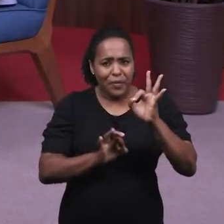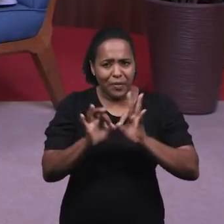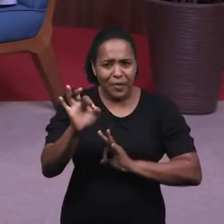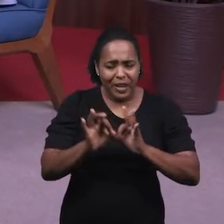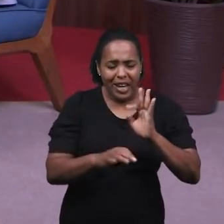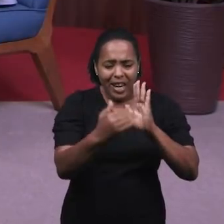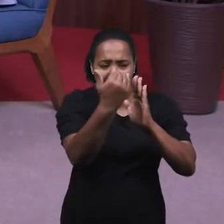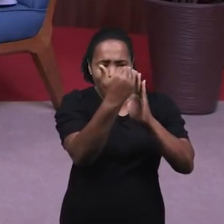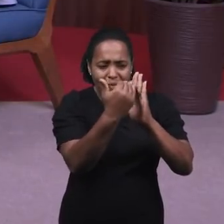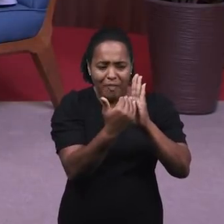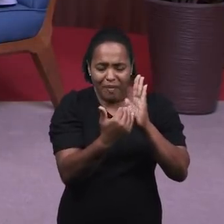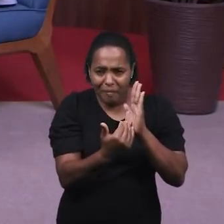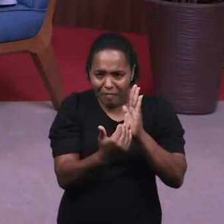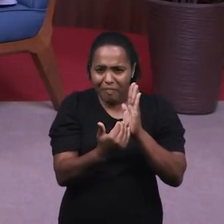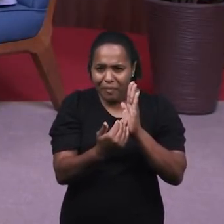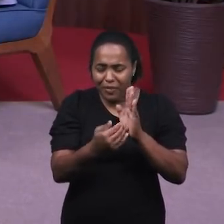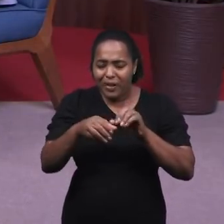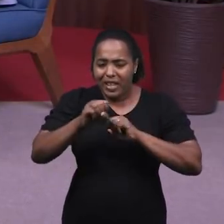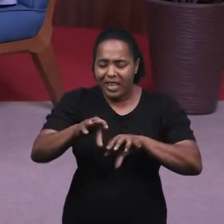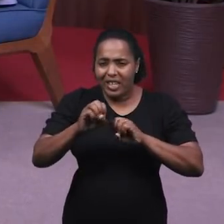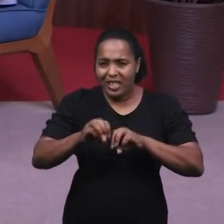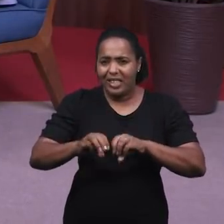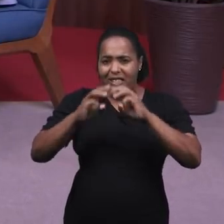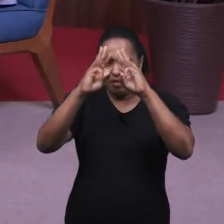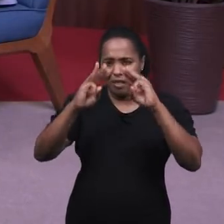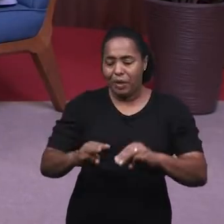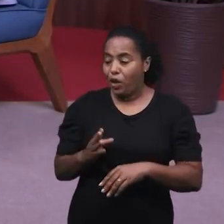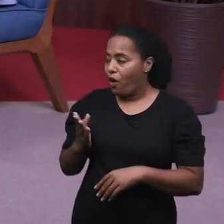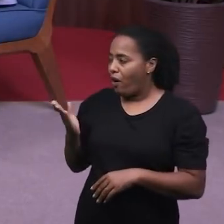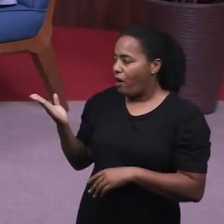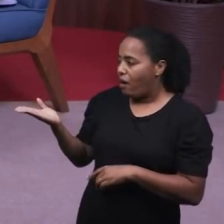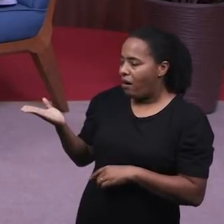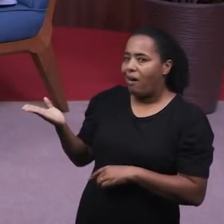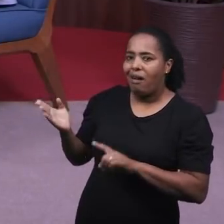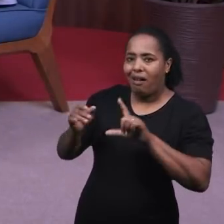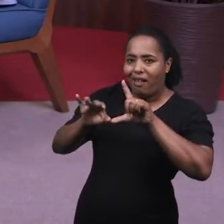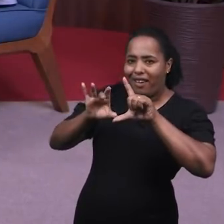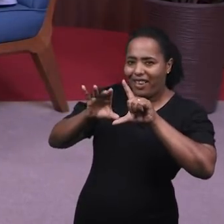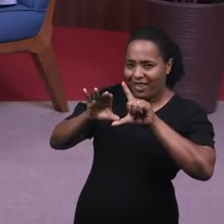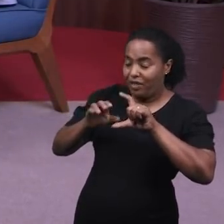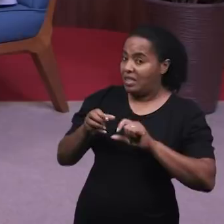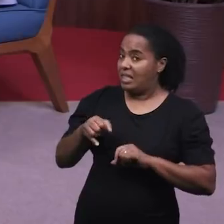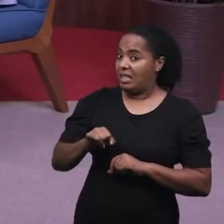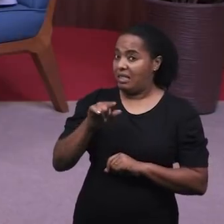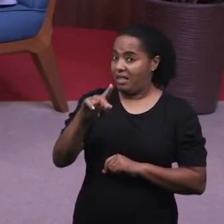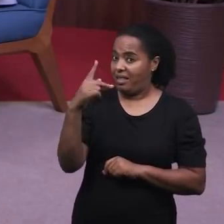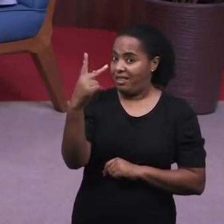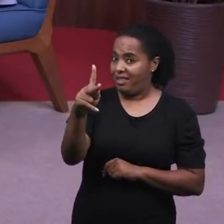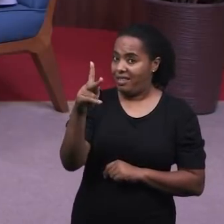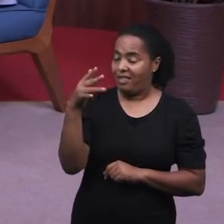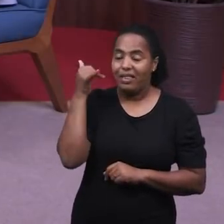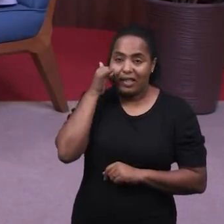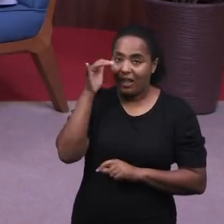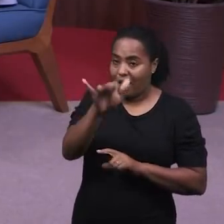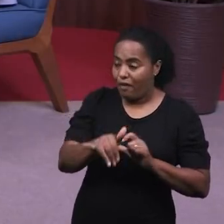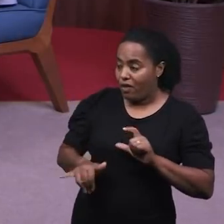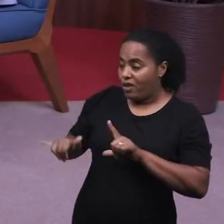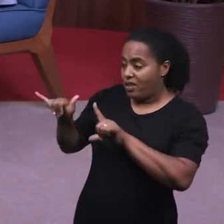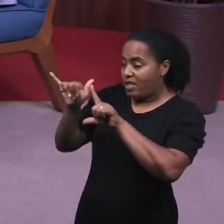Manaim. Sabe como? Através desse QR Code que está aparecendo aí na tela, se você apontar a câmera do seu celular para ele, você vai